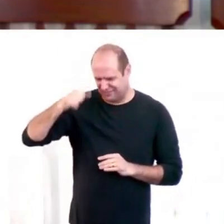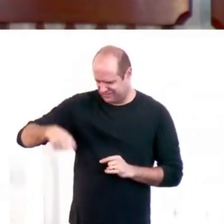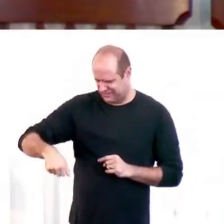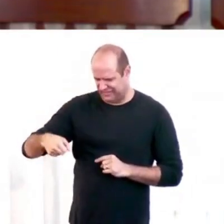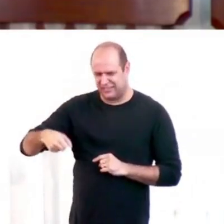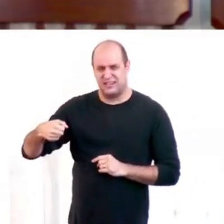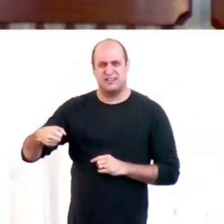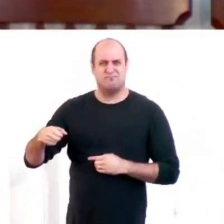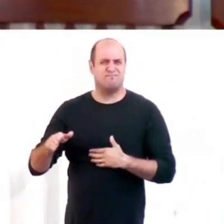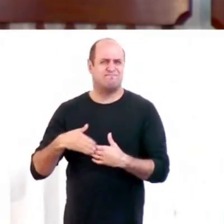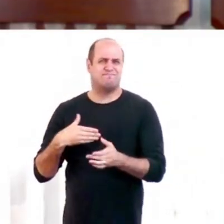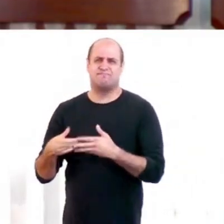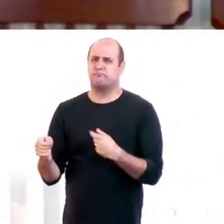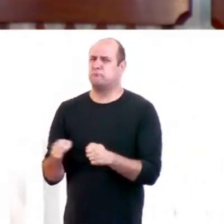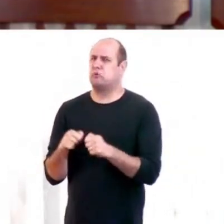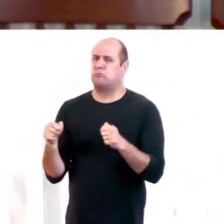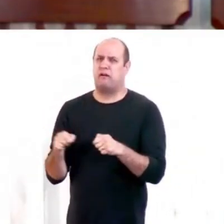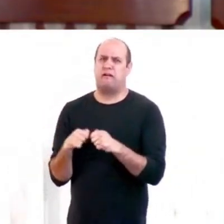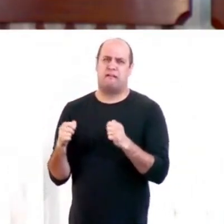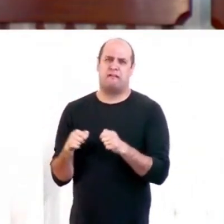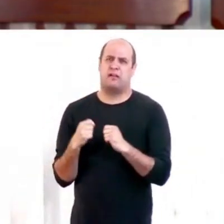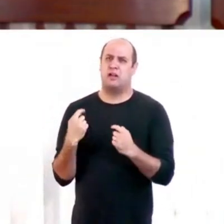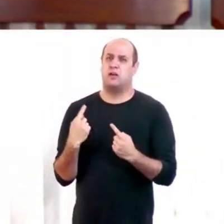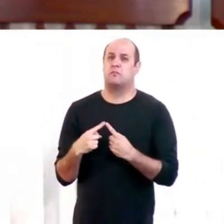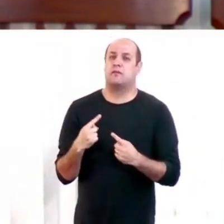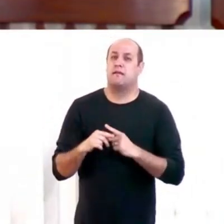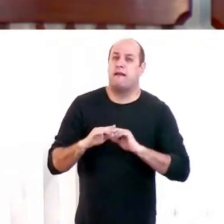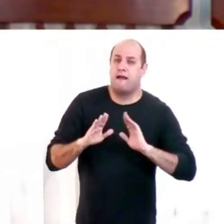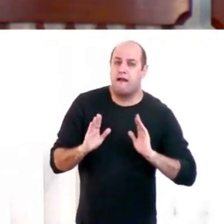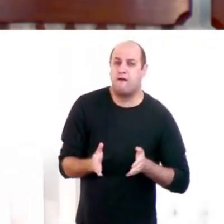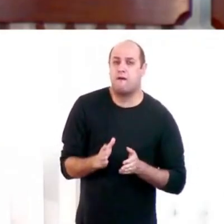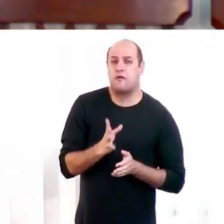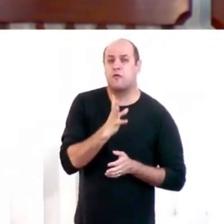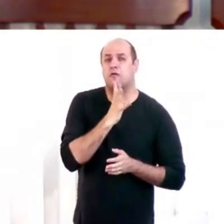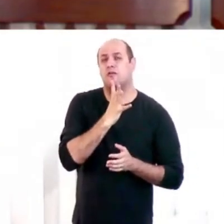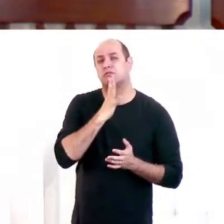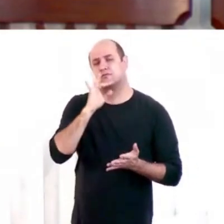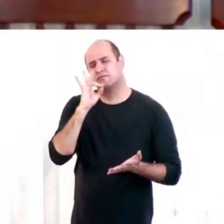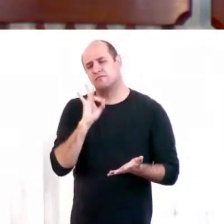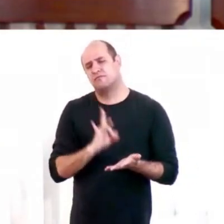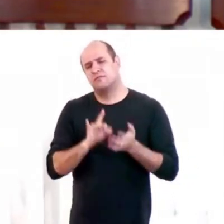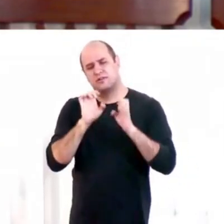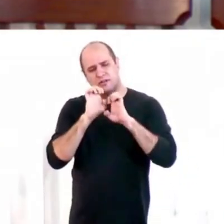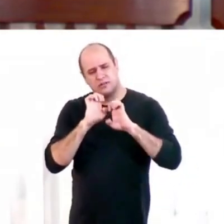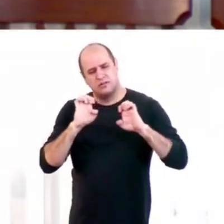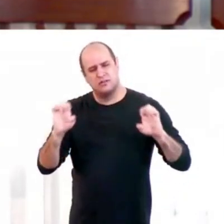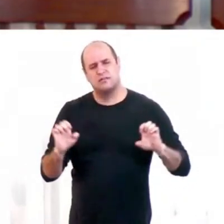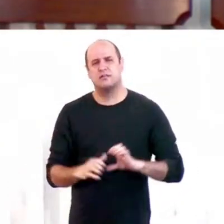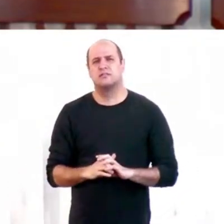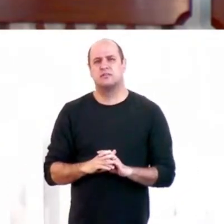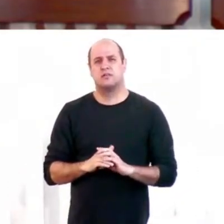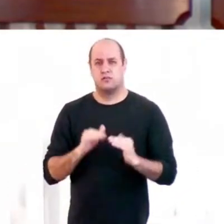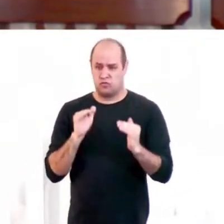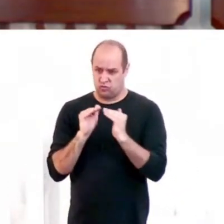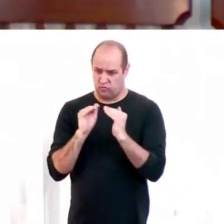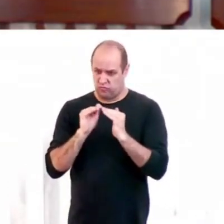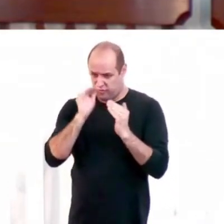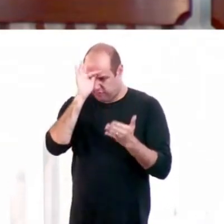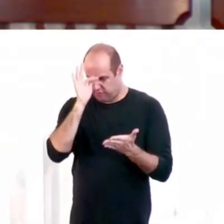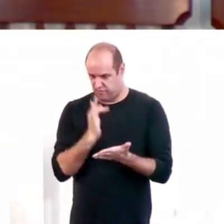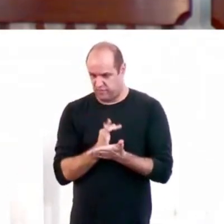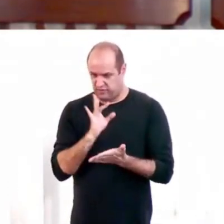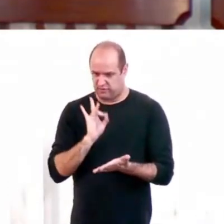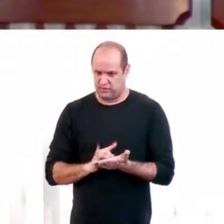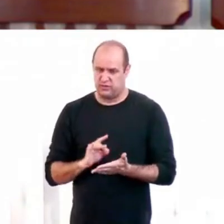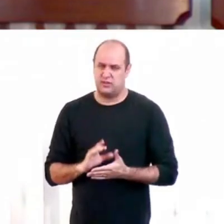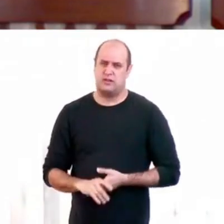não mais fazer parte da vida deles, porque eles estavam conhecendo a verdade do Evangelho, estavam reconfirmando a fé deles, que tinham